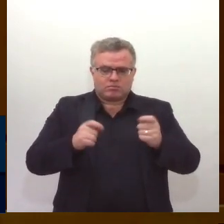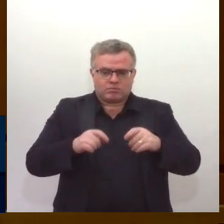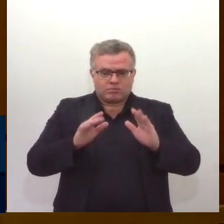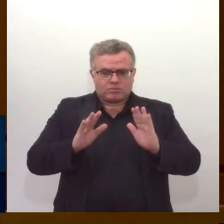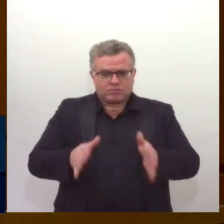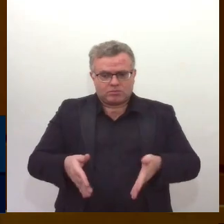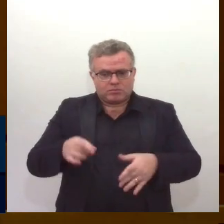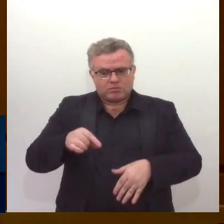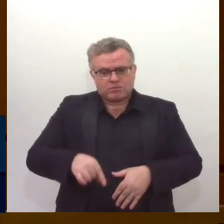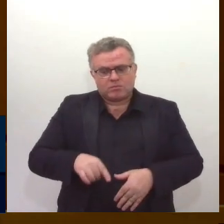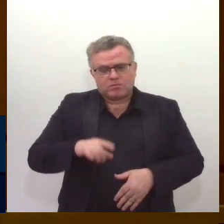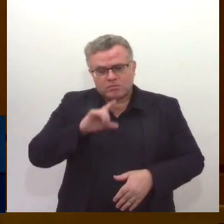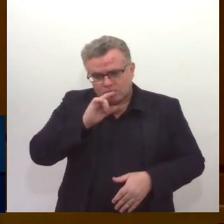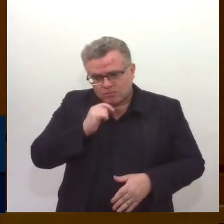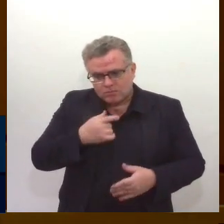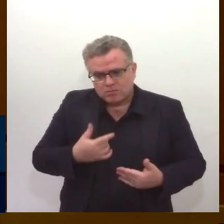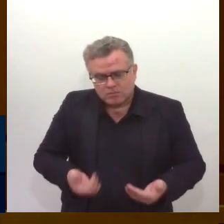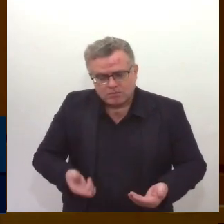estava com